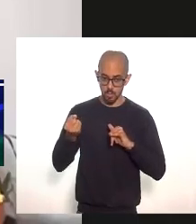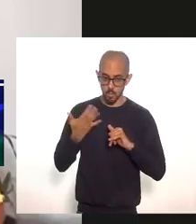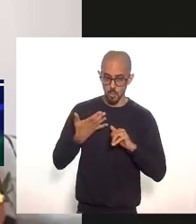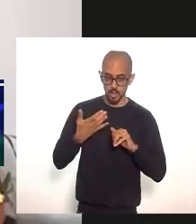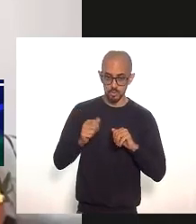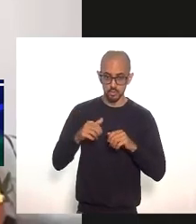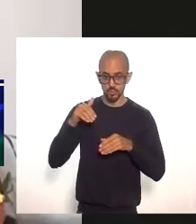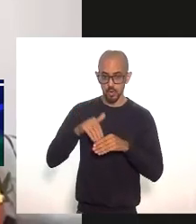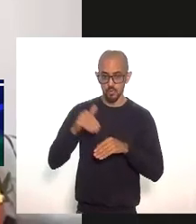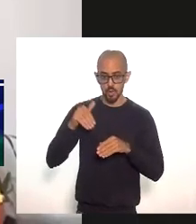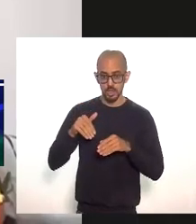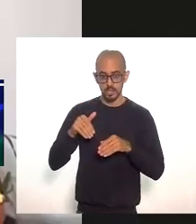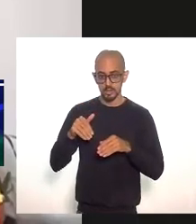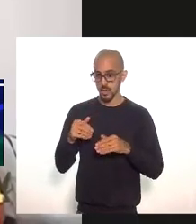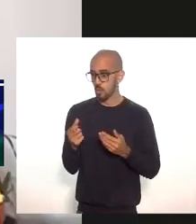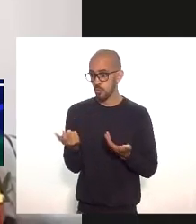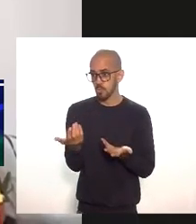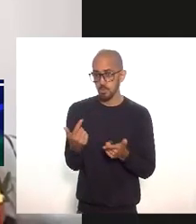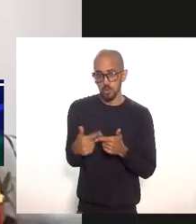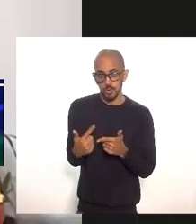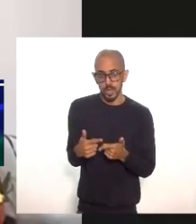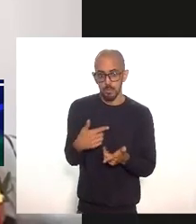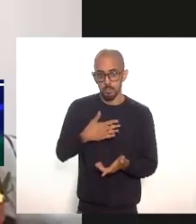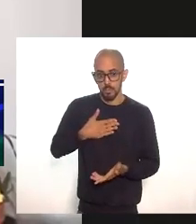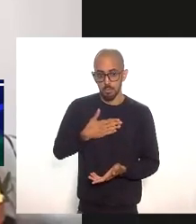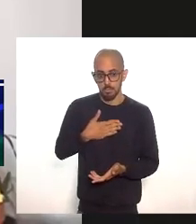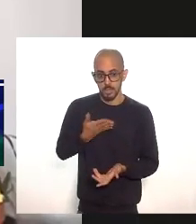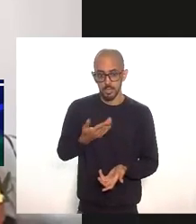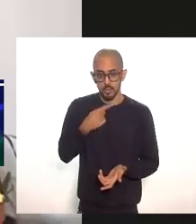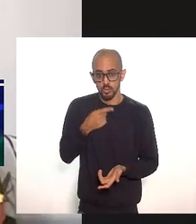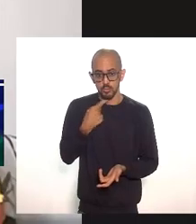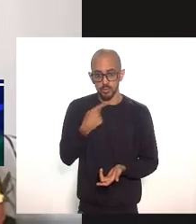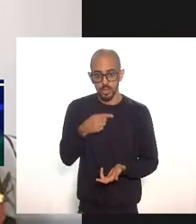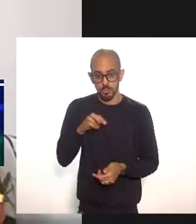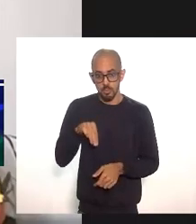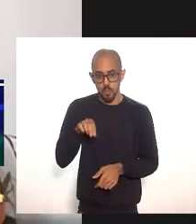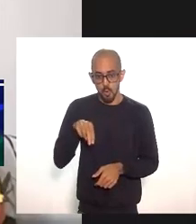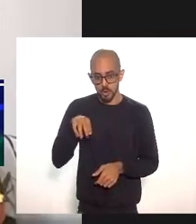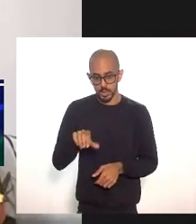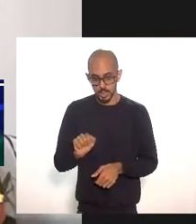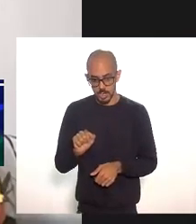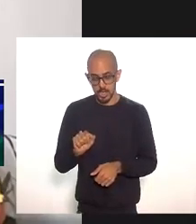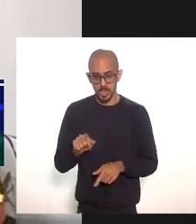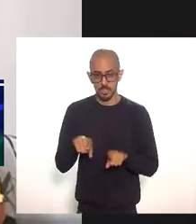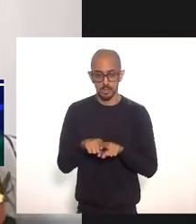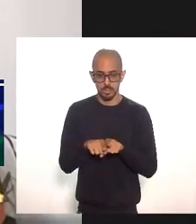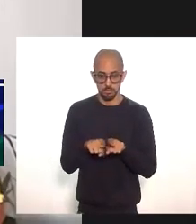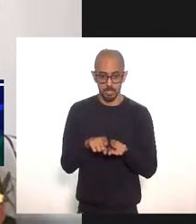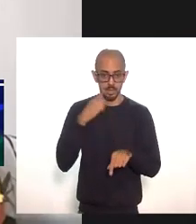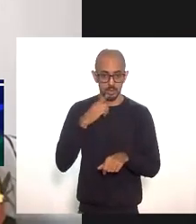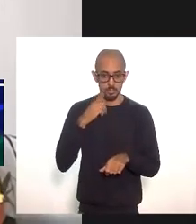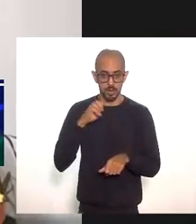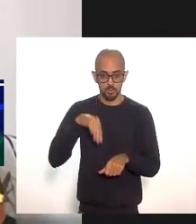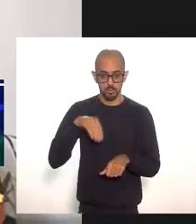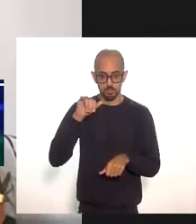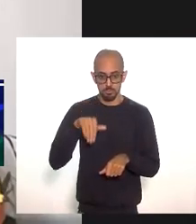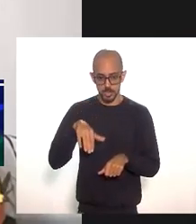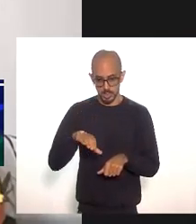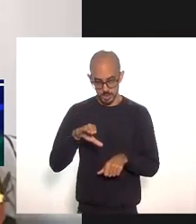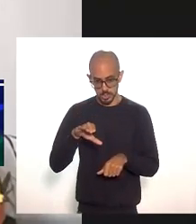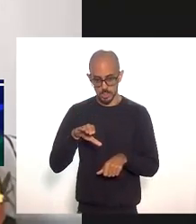a votação, porque me parece que deputada Mônica Francisco, deputado Mink e